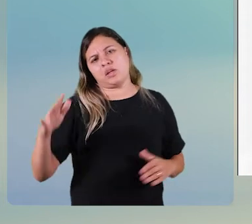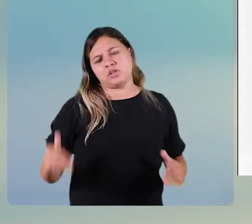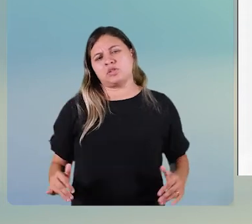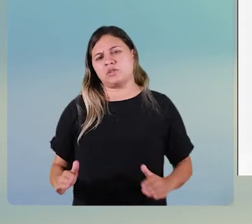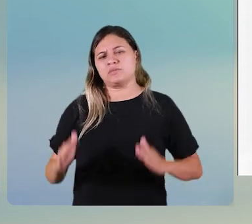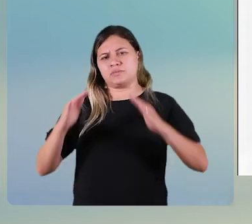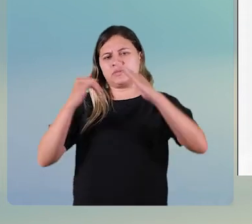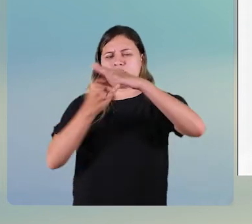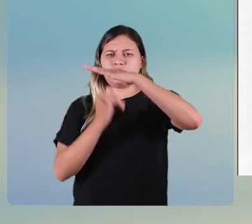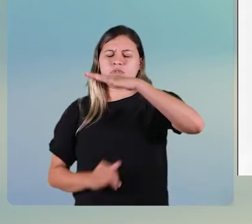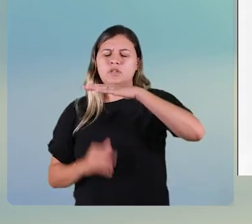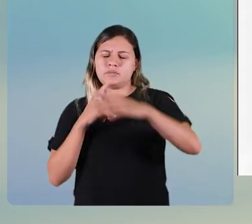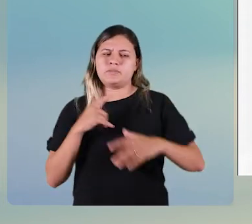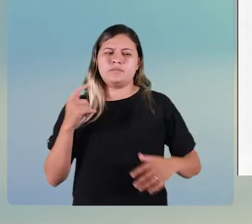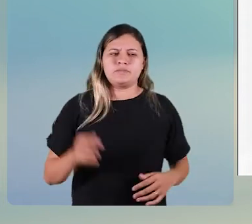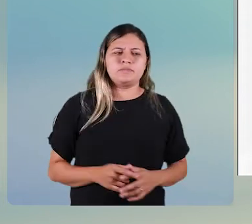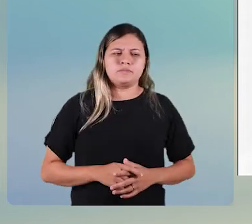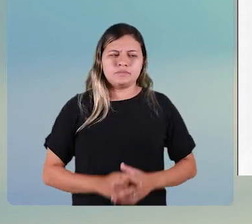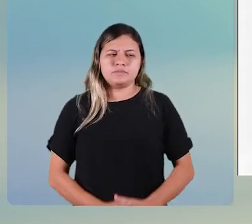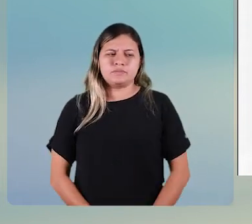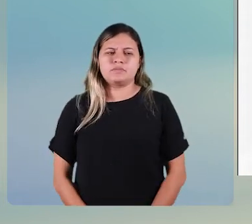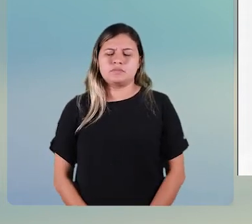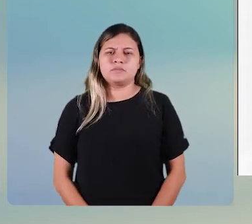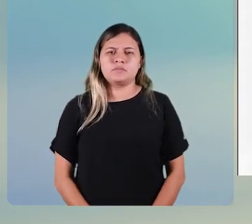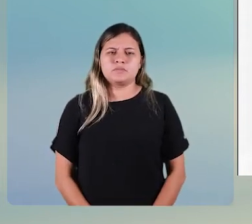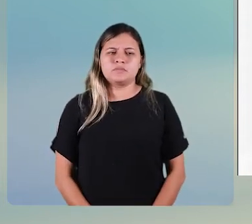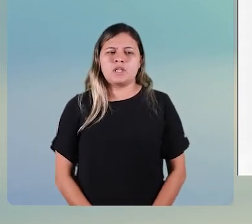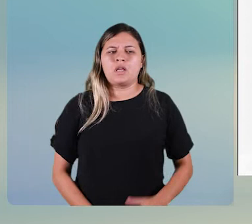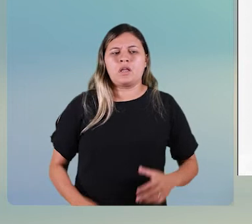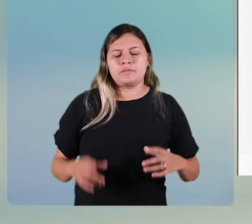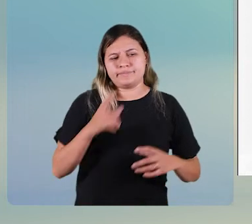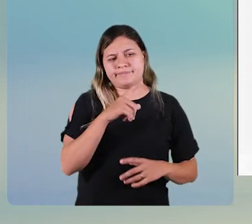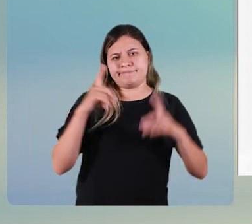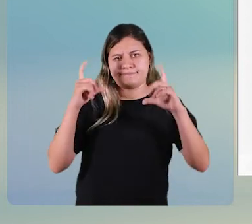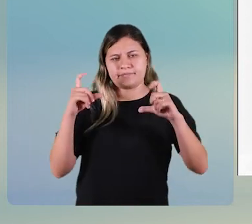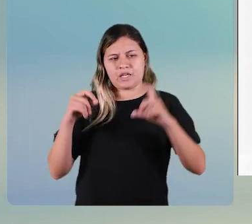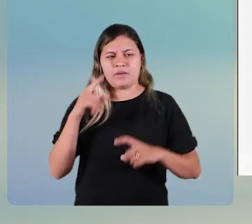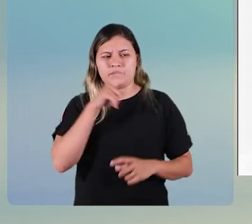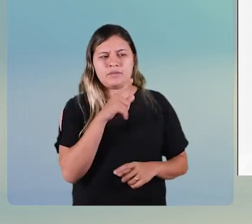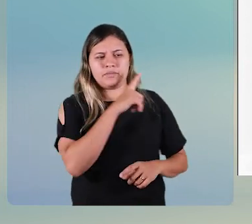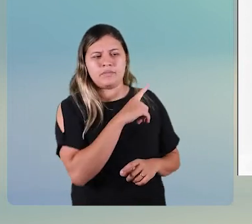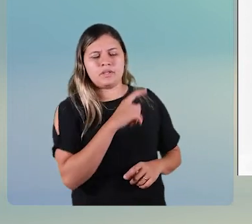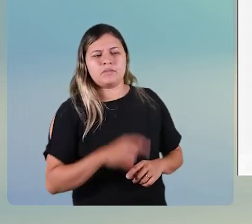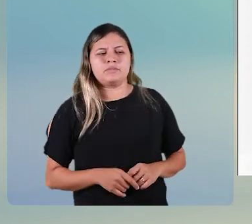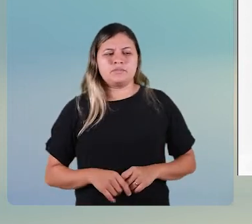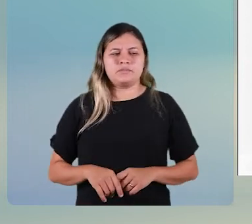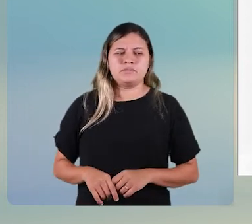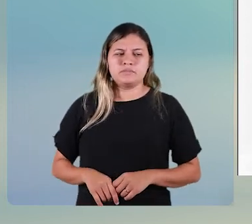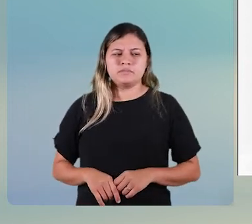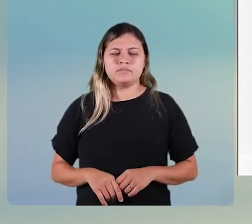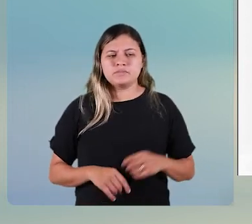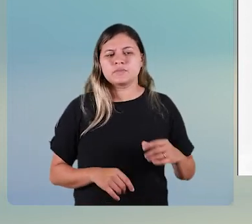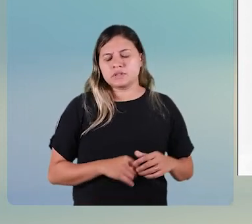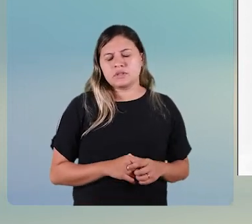energia nuclear, né? Então, ó, nessa usina aqui, o que acontece? Nessa primeira câmara da esquerda, você vai ter o